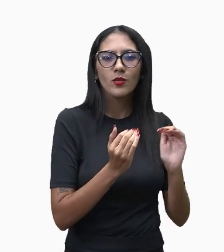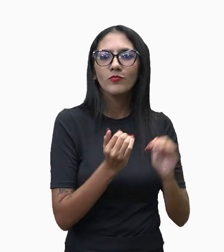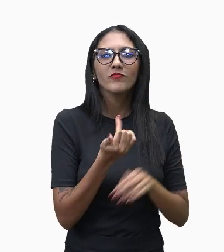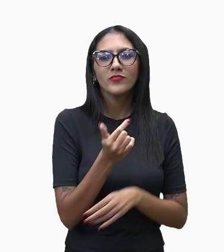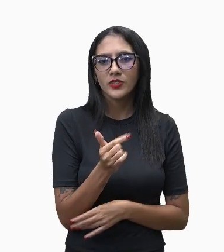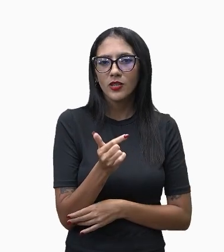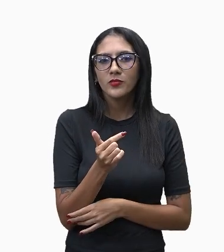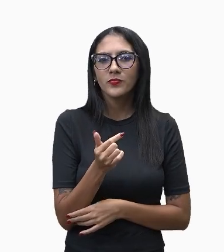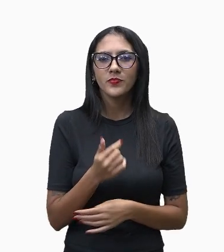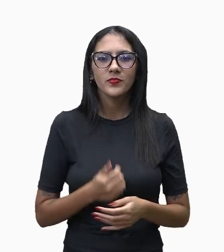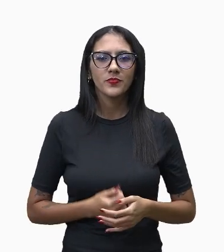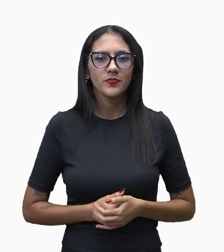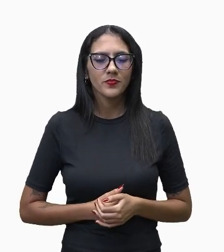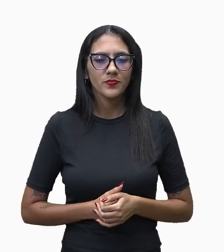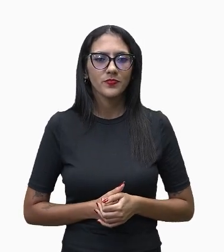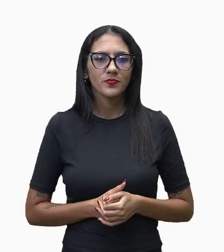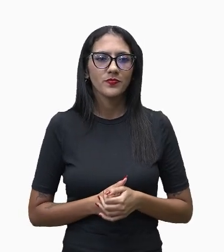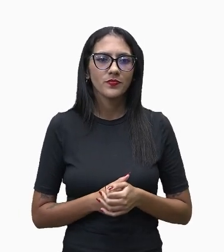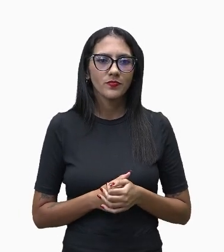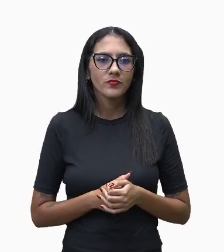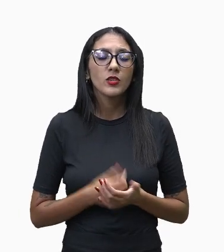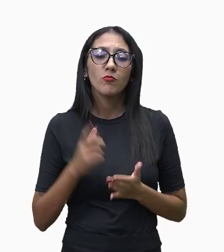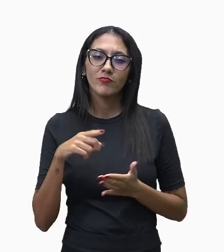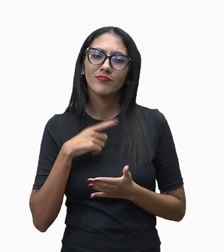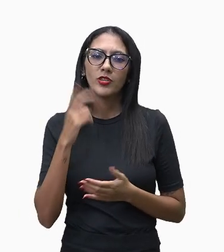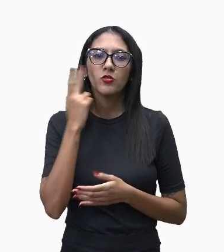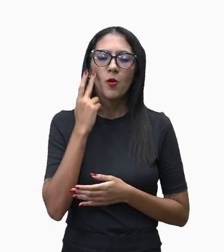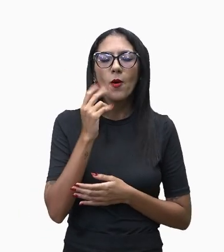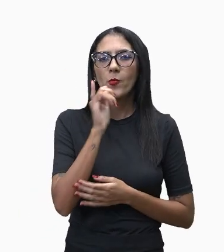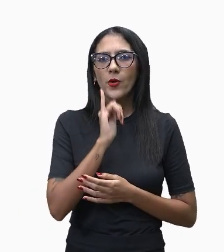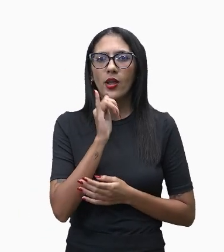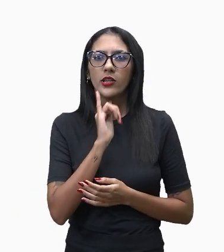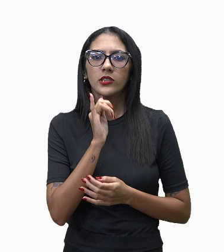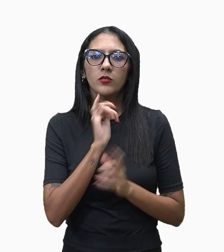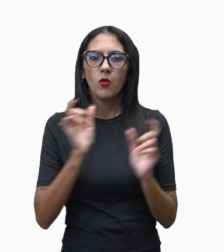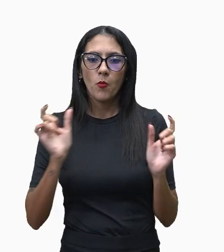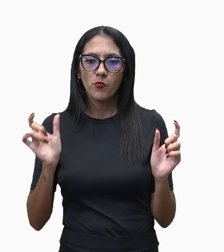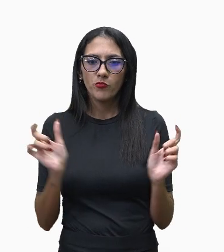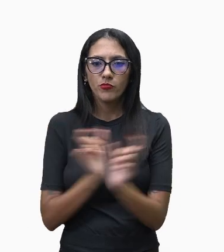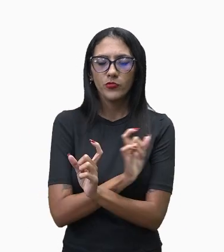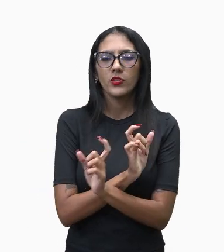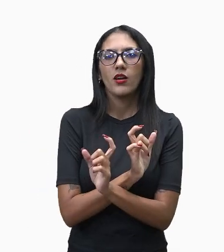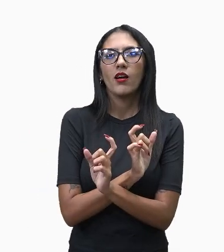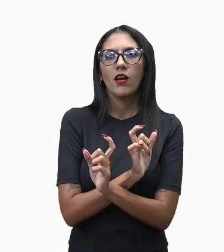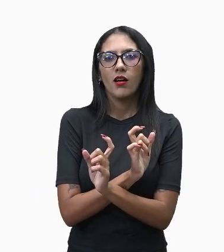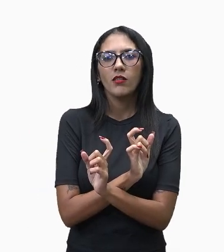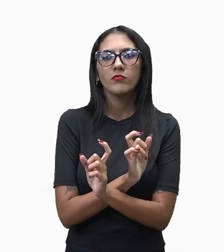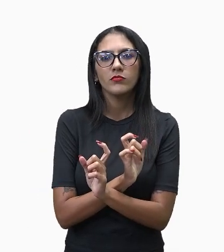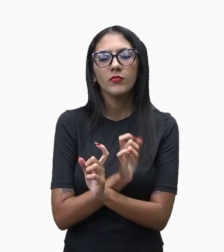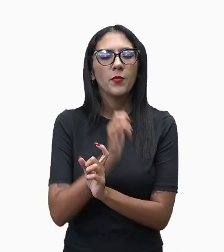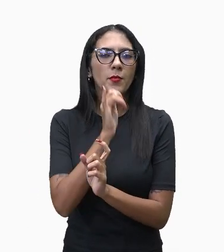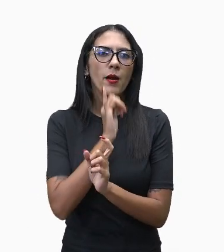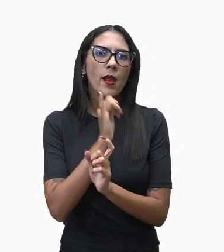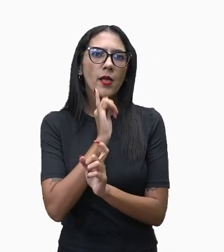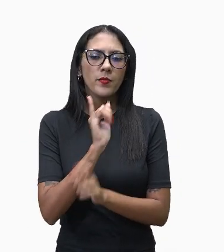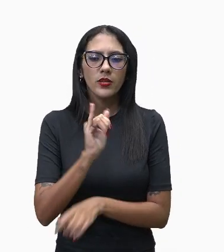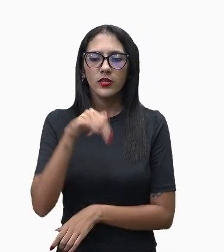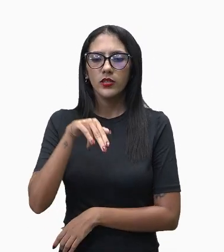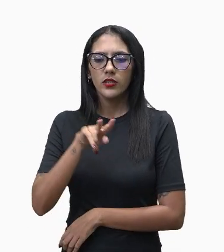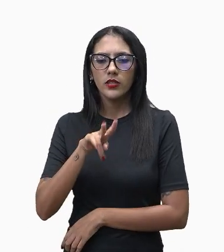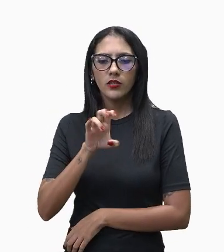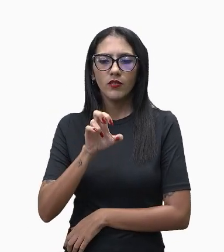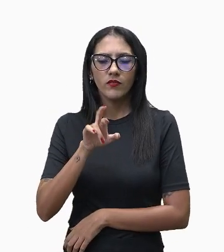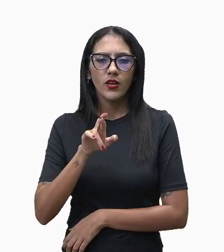é frequente, então, ocorrerem inversões, que é justamente o processo de repente, colocar